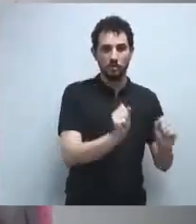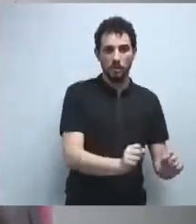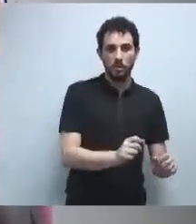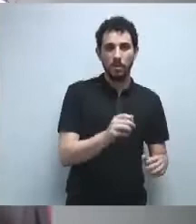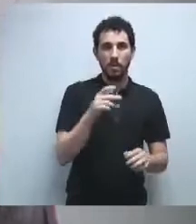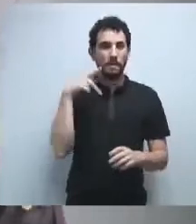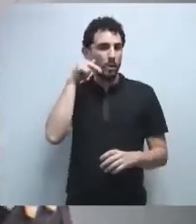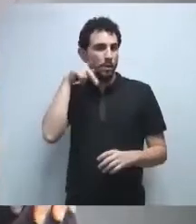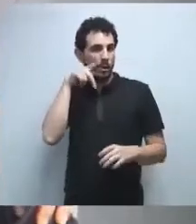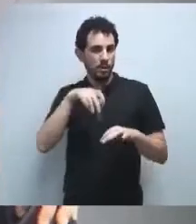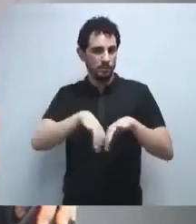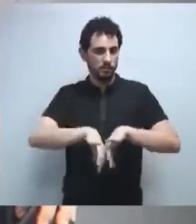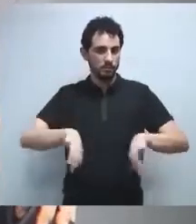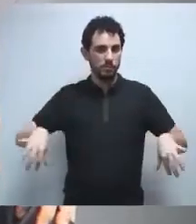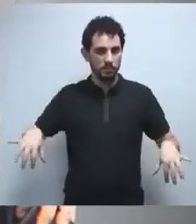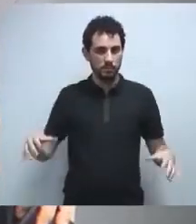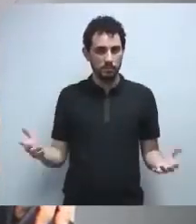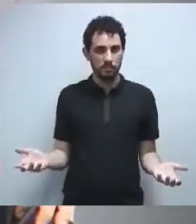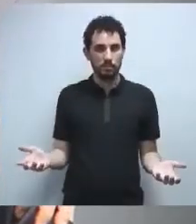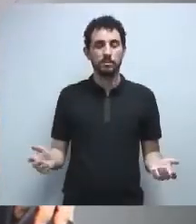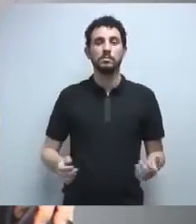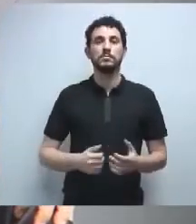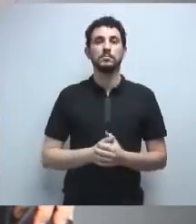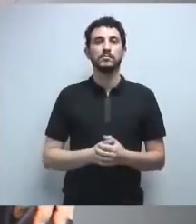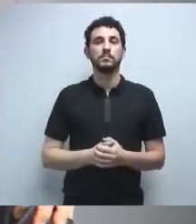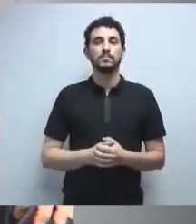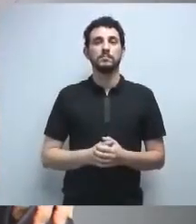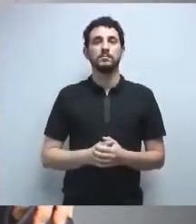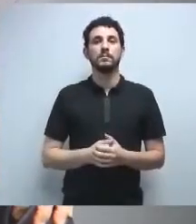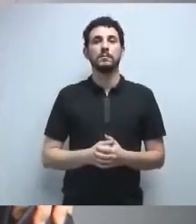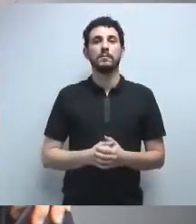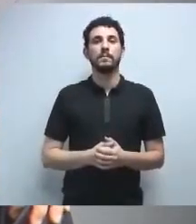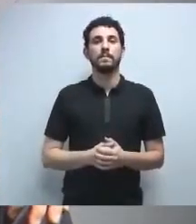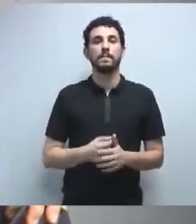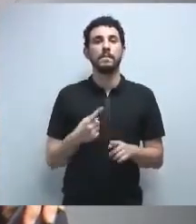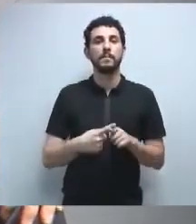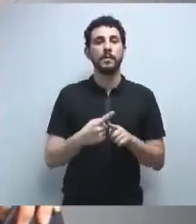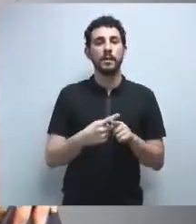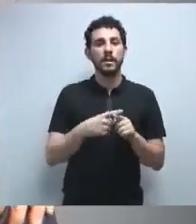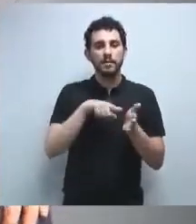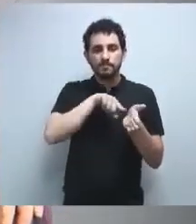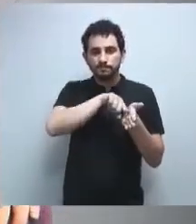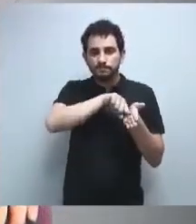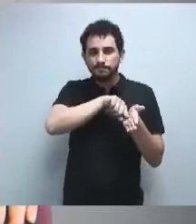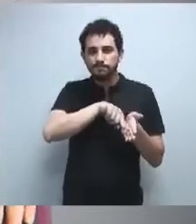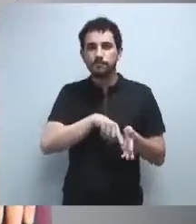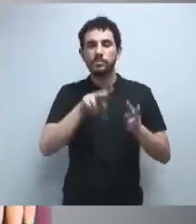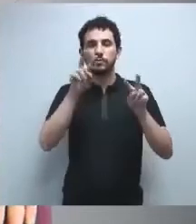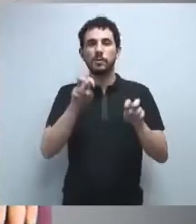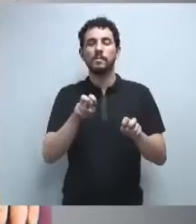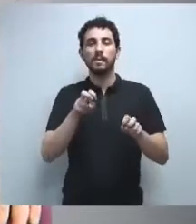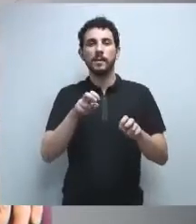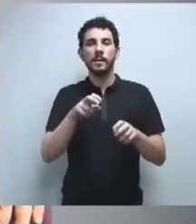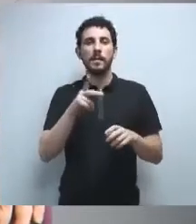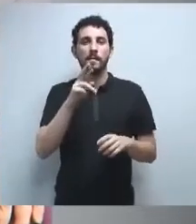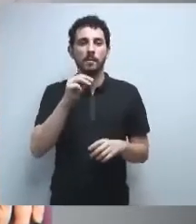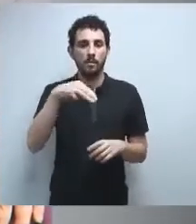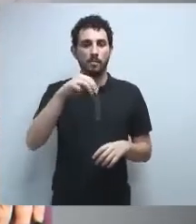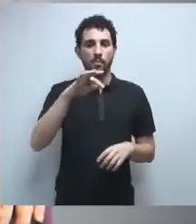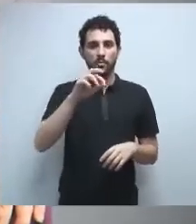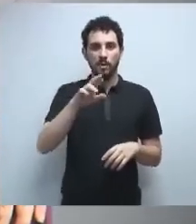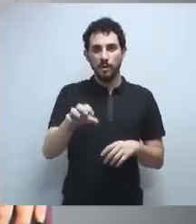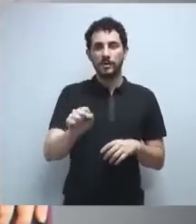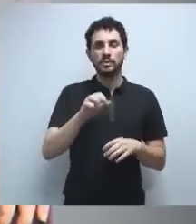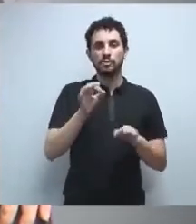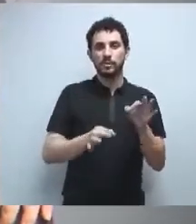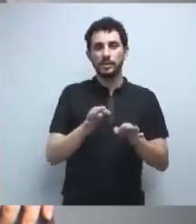poder político do outro por que que a investigação sobre promotores e juízes é sob